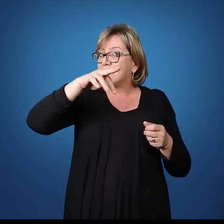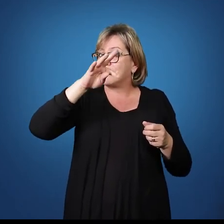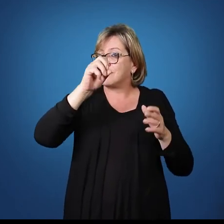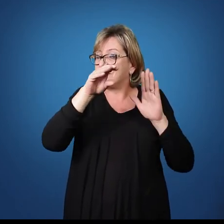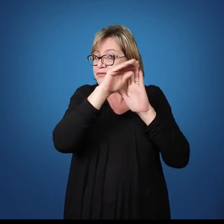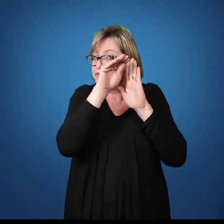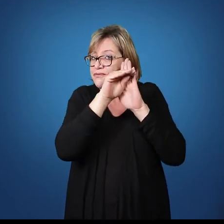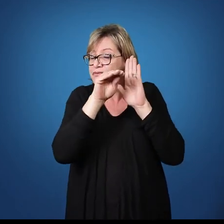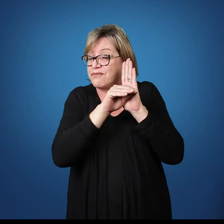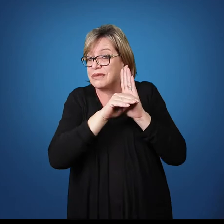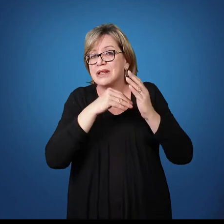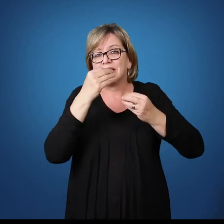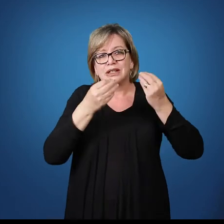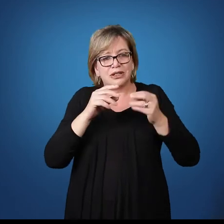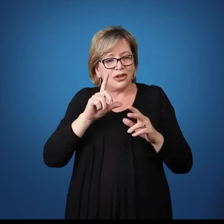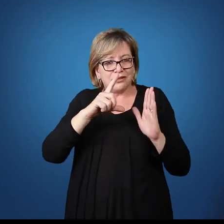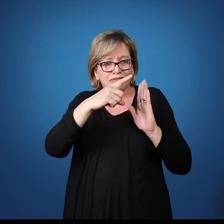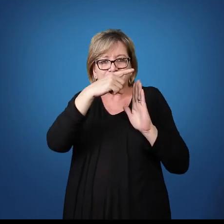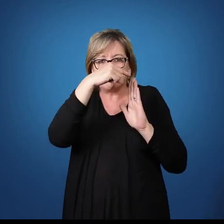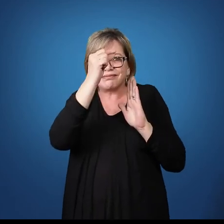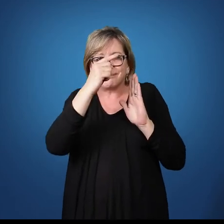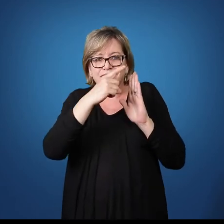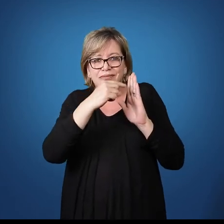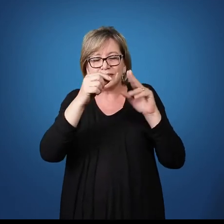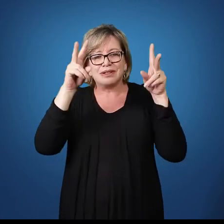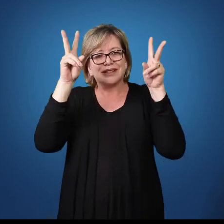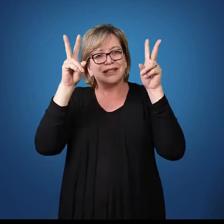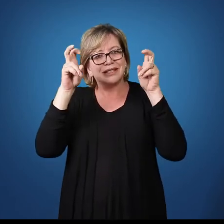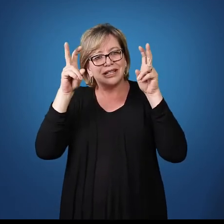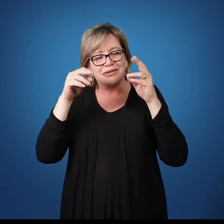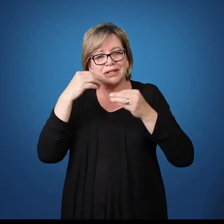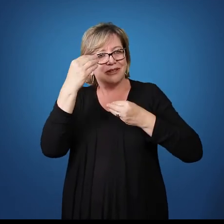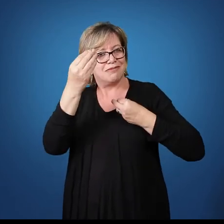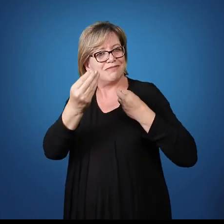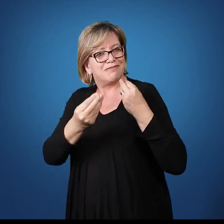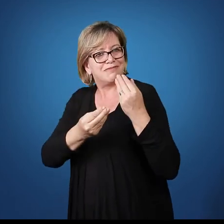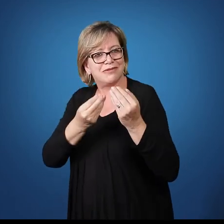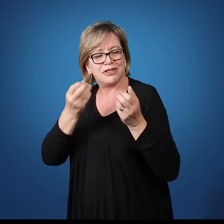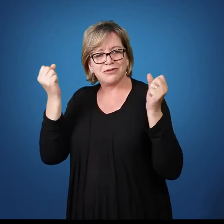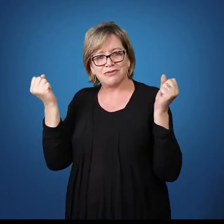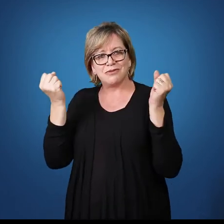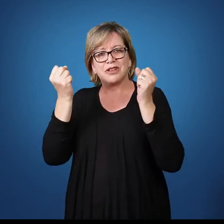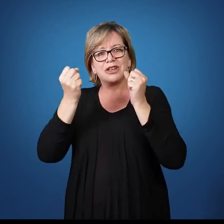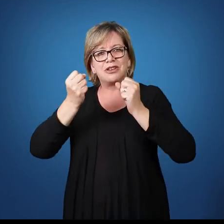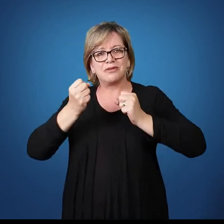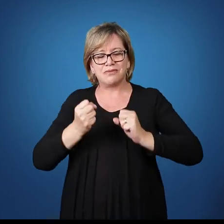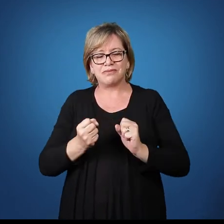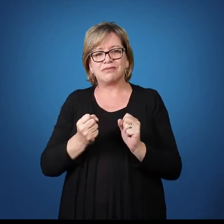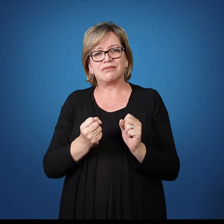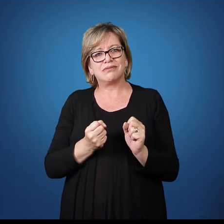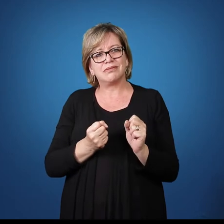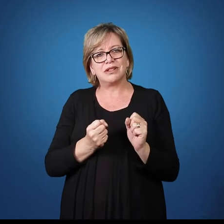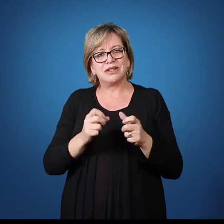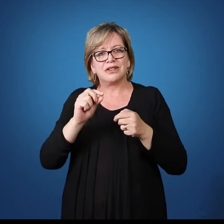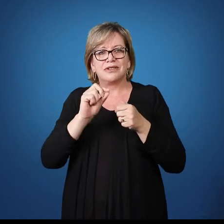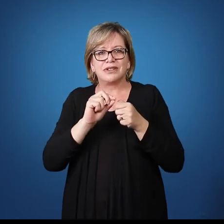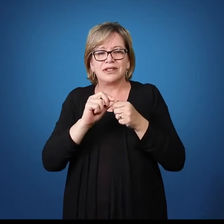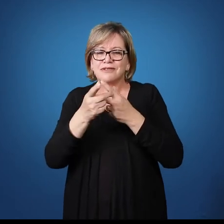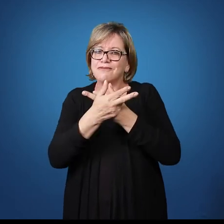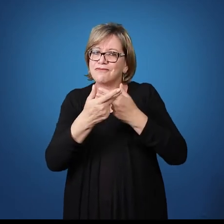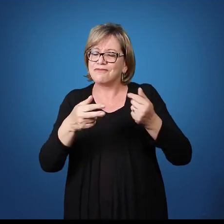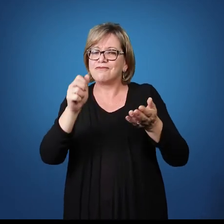os bimestres. E nós escolhemos algum tema e a partir desse tema nós podemos fazer